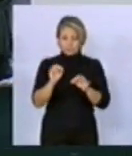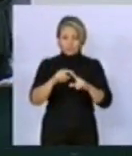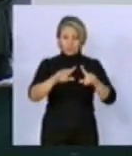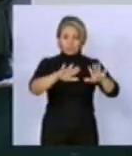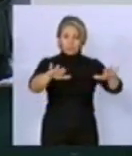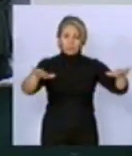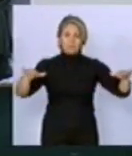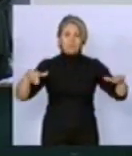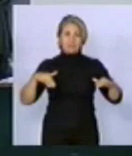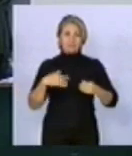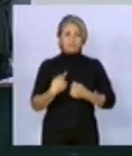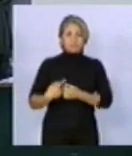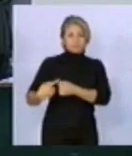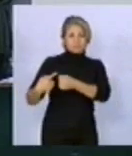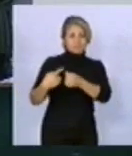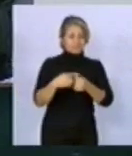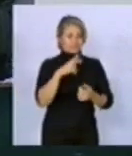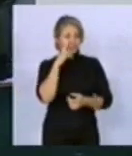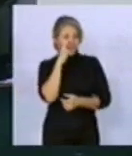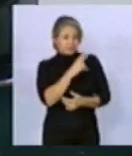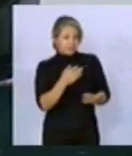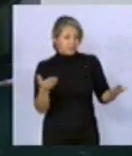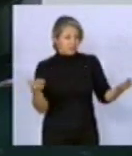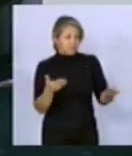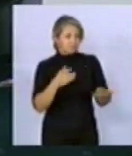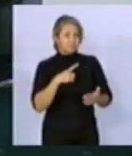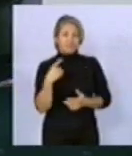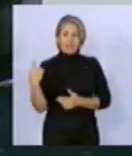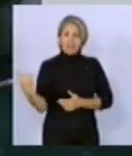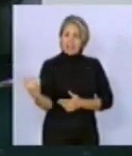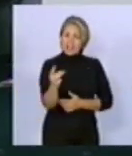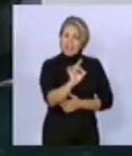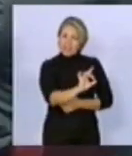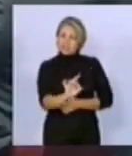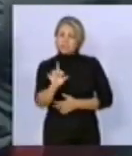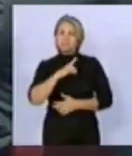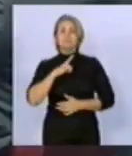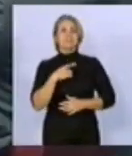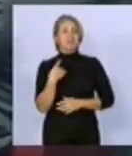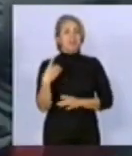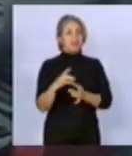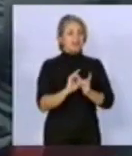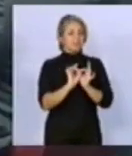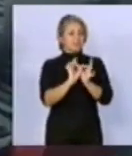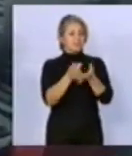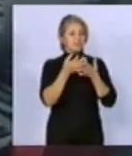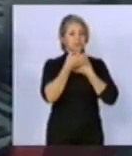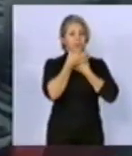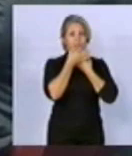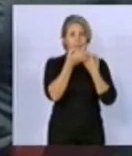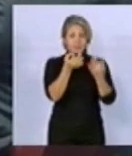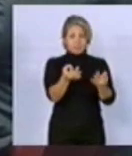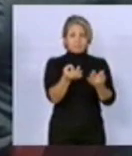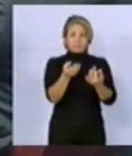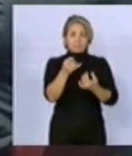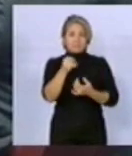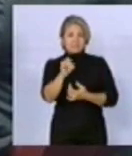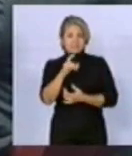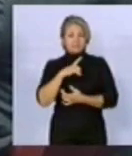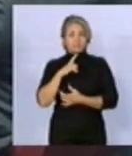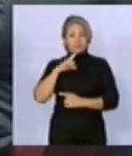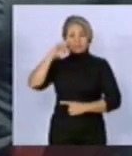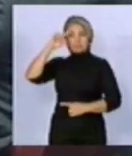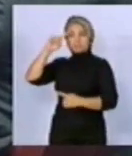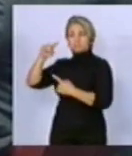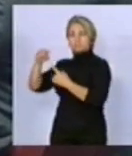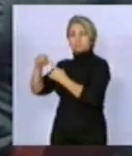urbano como nós estamos vendo cada um tem a sua liberdade de opinião se houver a coincidência